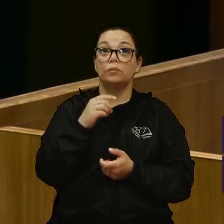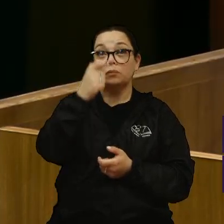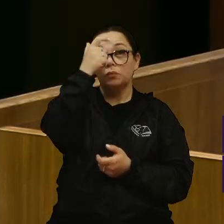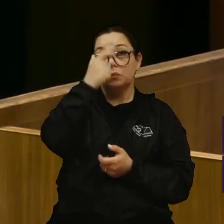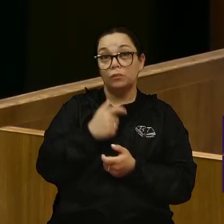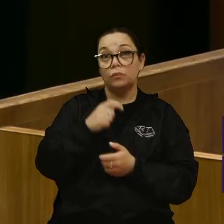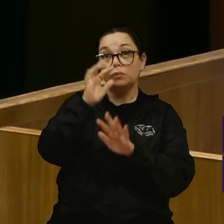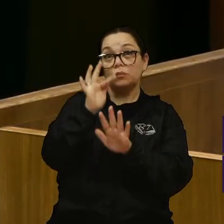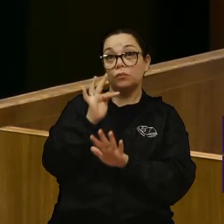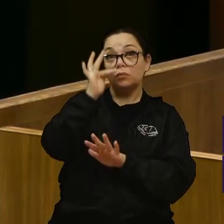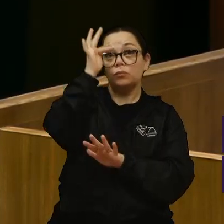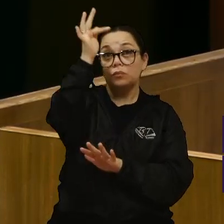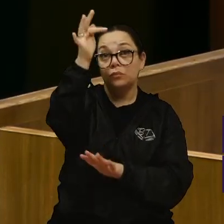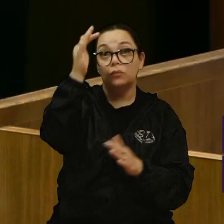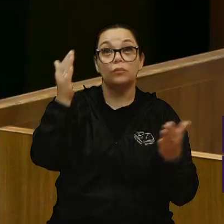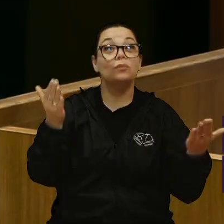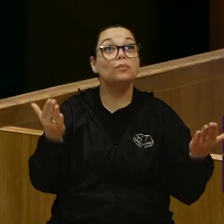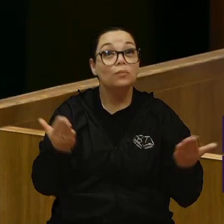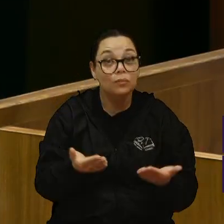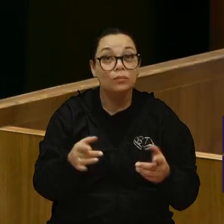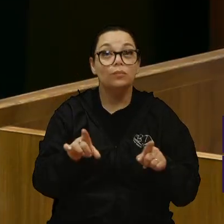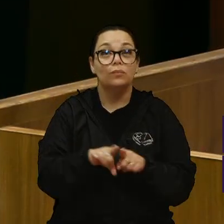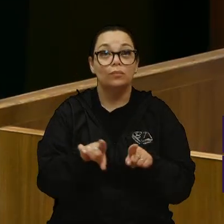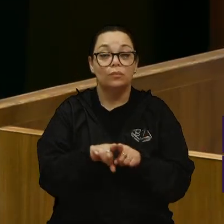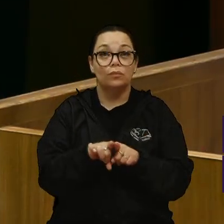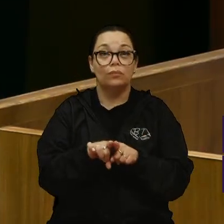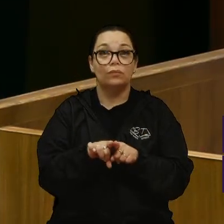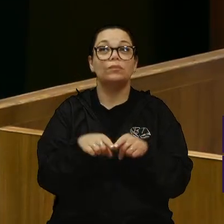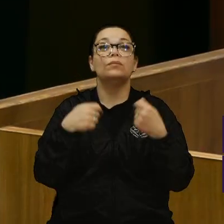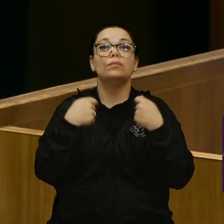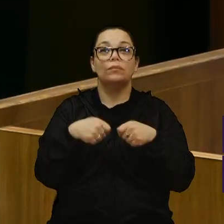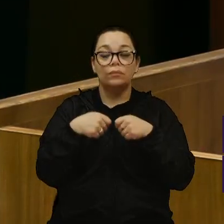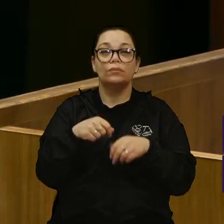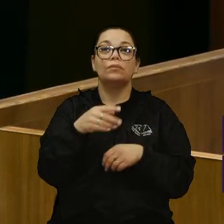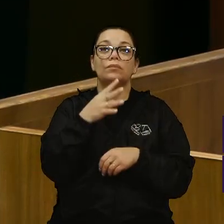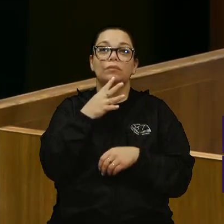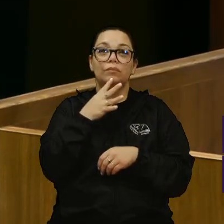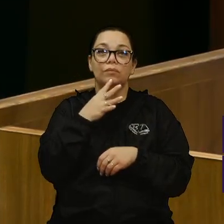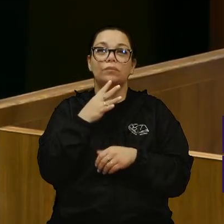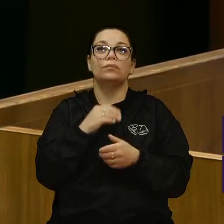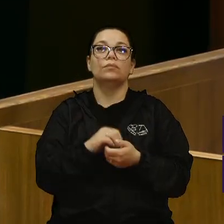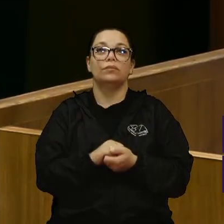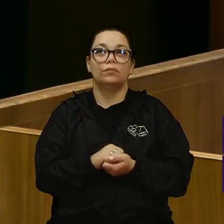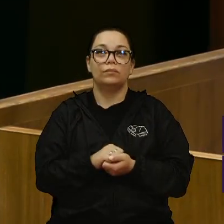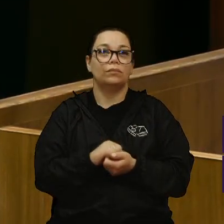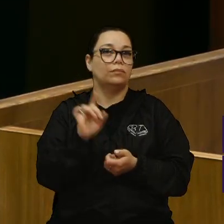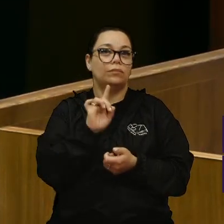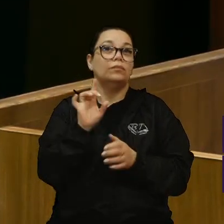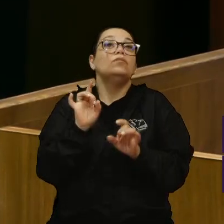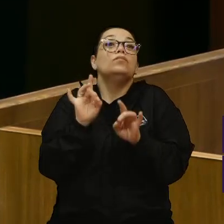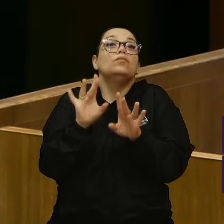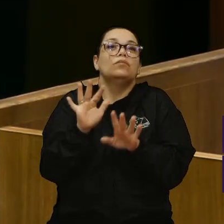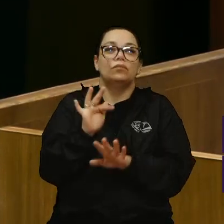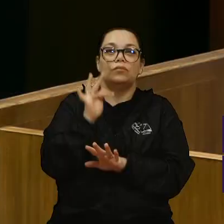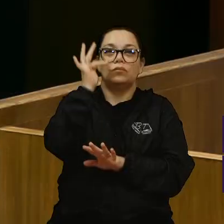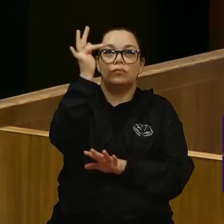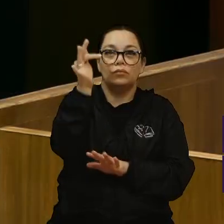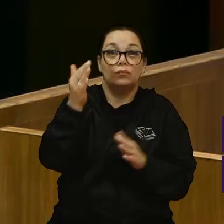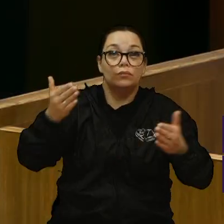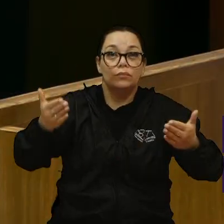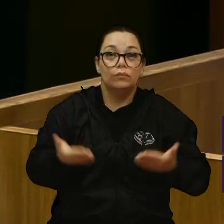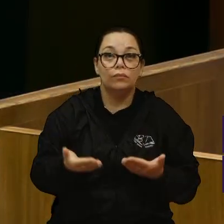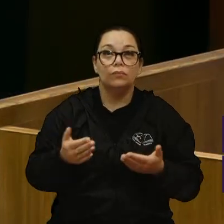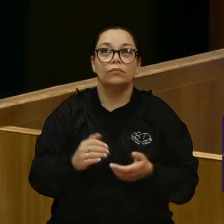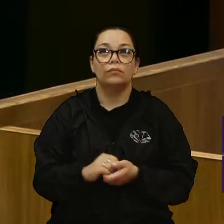de futuro no presente. Repito, ele precisa ser reconhecido hoje, não é no futuro.